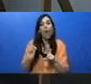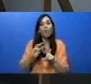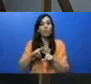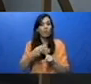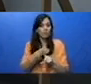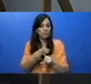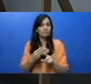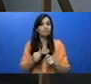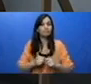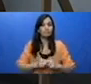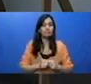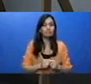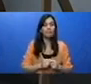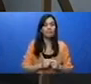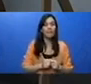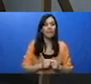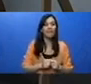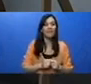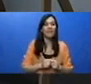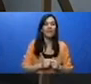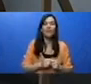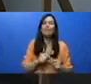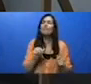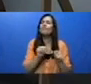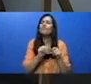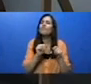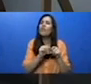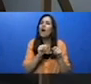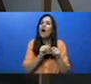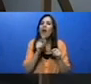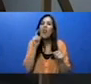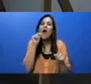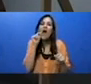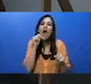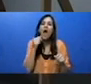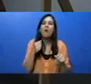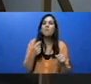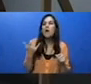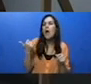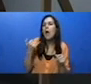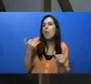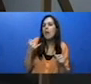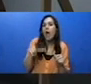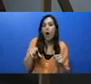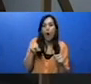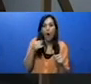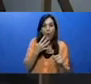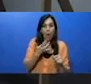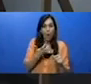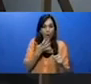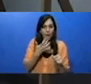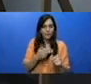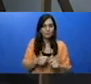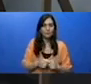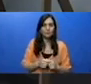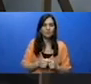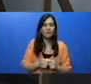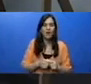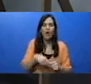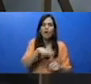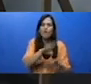trio escolhe uma cor de caneta ou de lápis. 3. Coloque todas as fichas sobre a